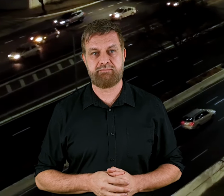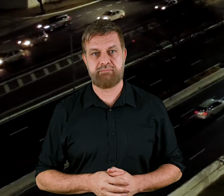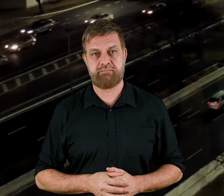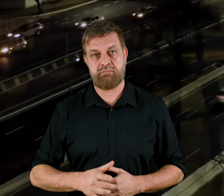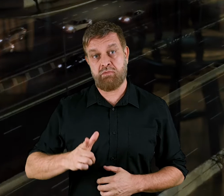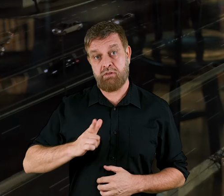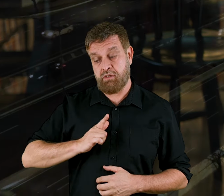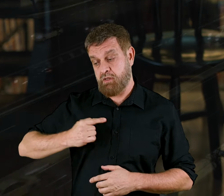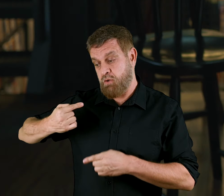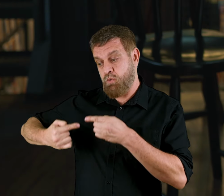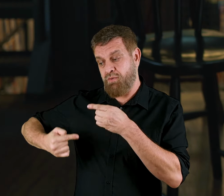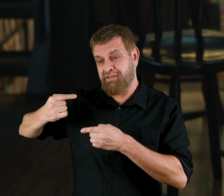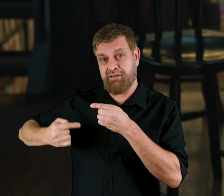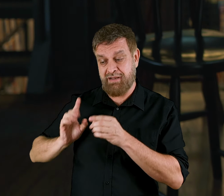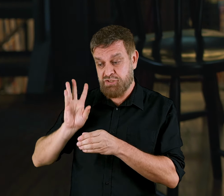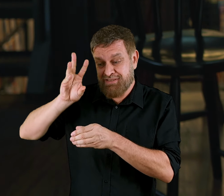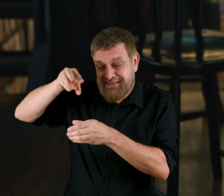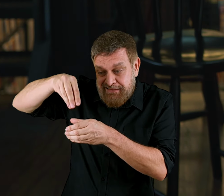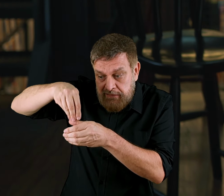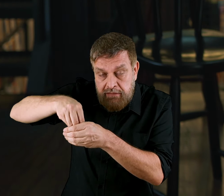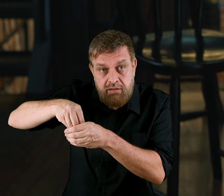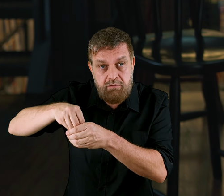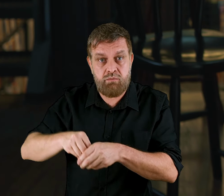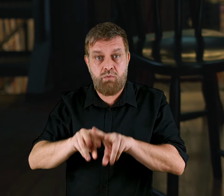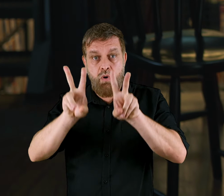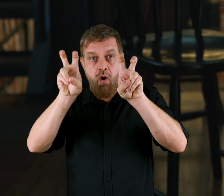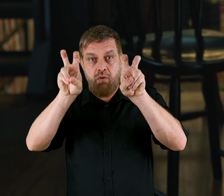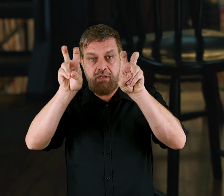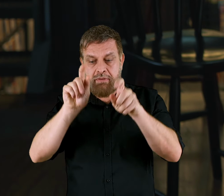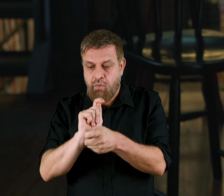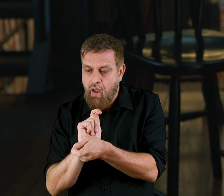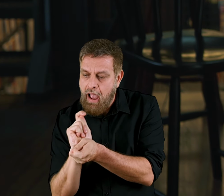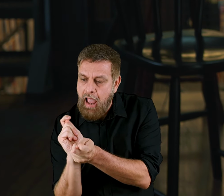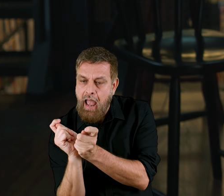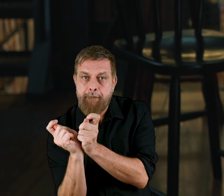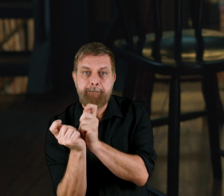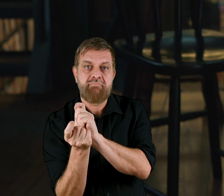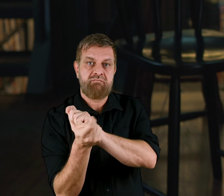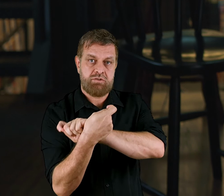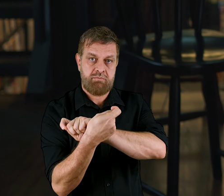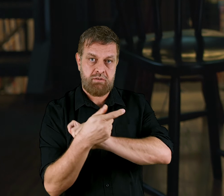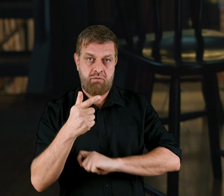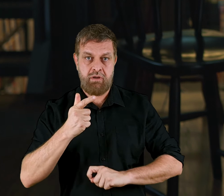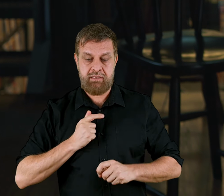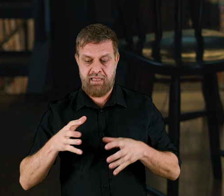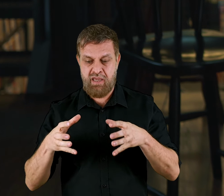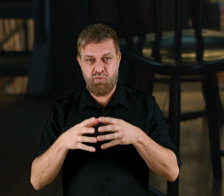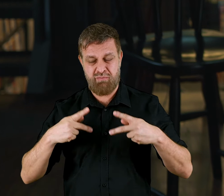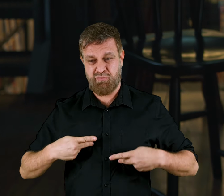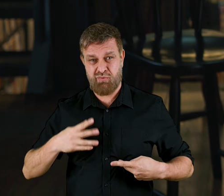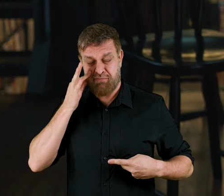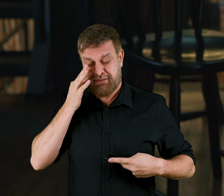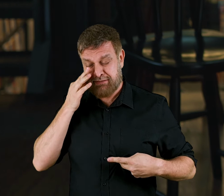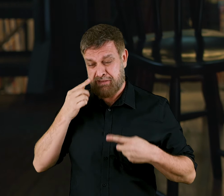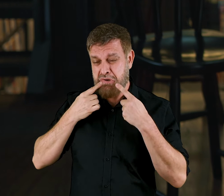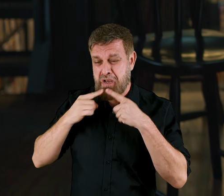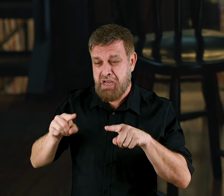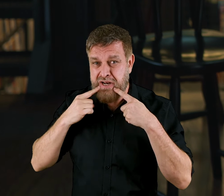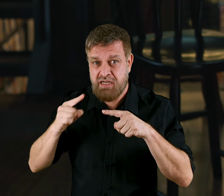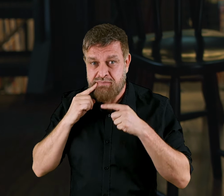Existe um debate aí interno em relação a essa questão do aperfeiçoamento. E muitos críticos do transhumanismo trazem essa questão